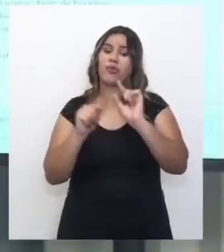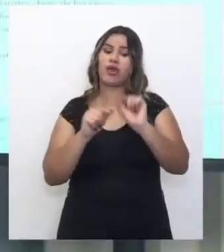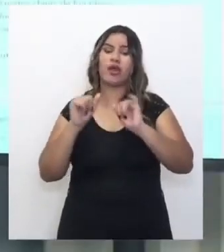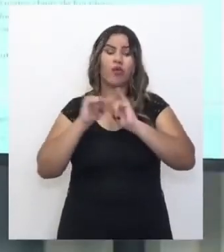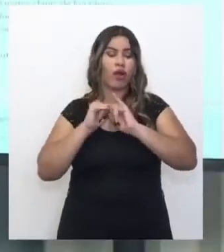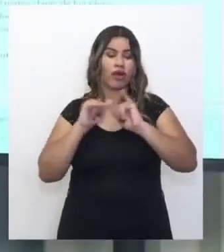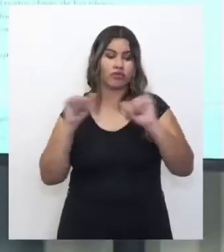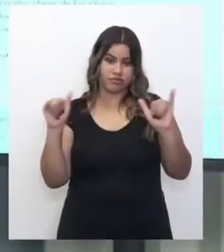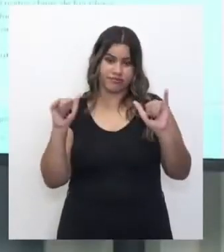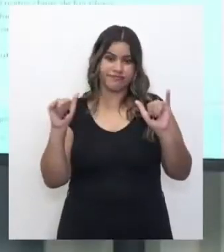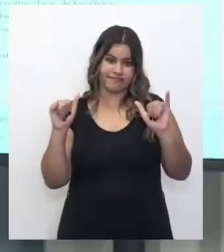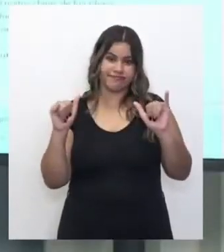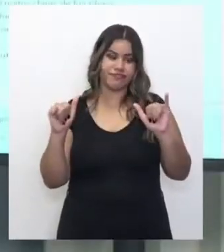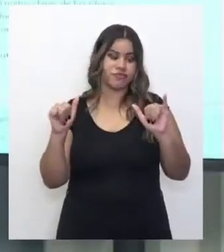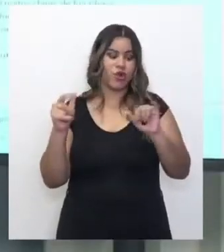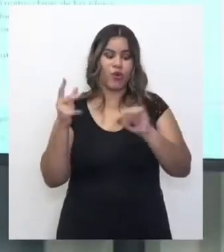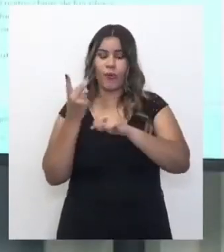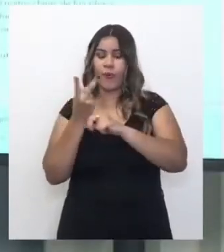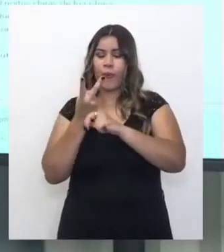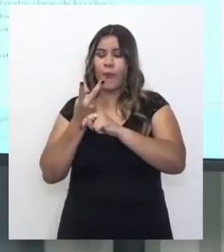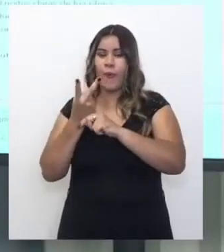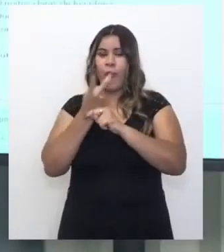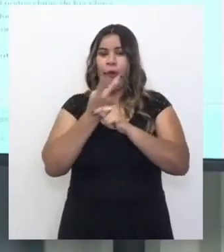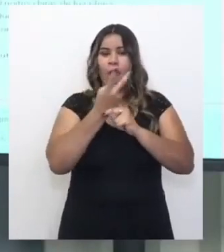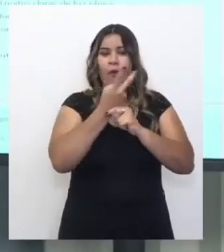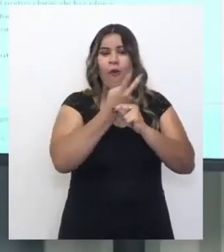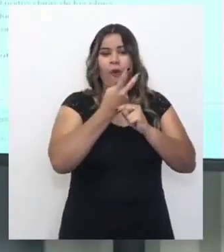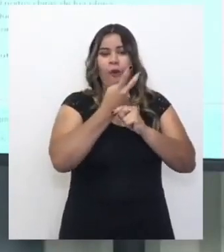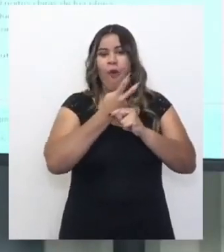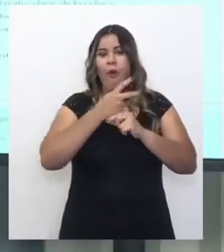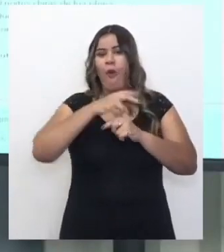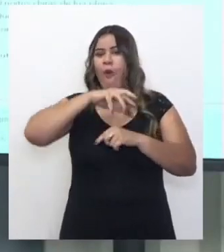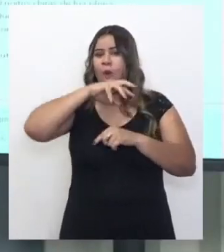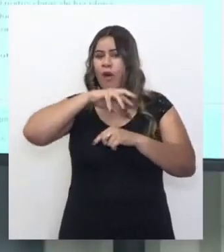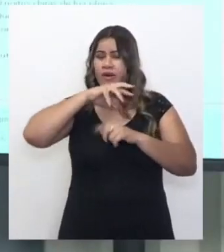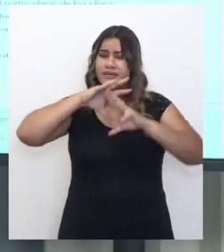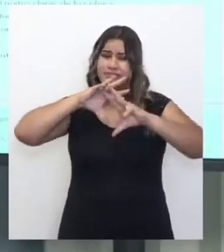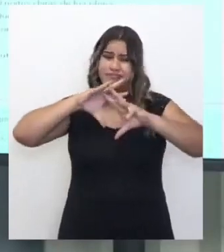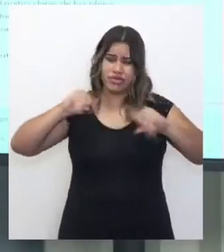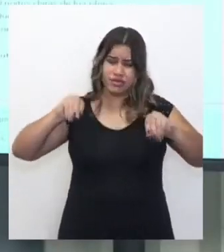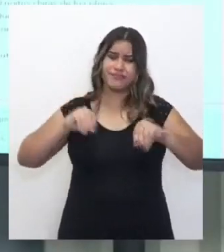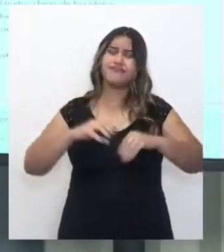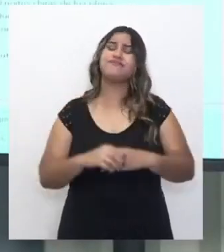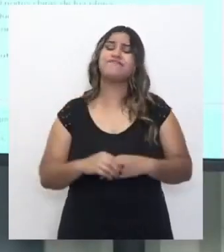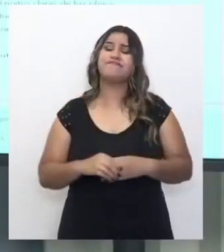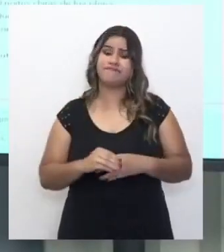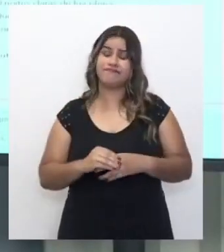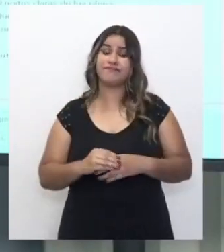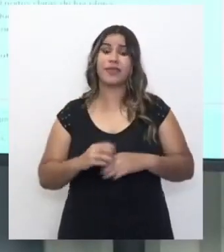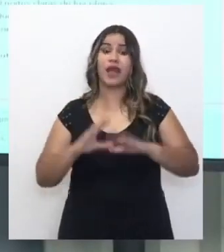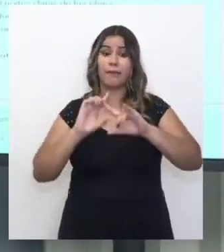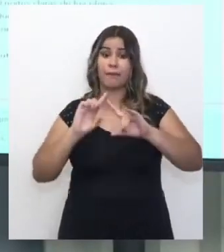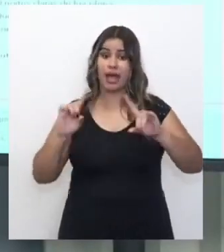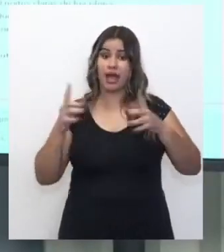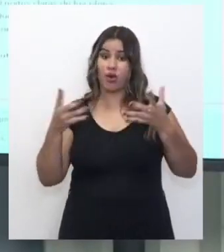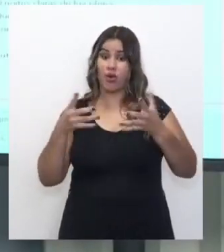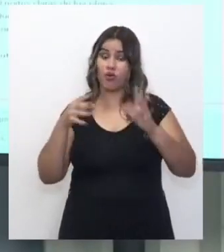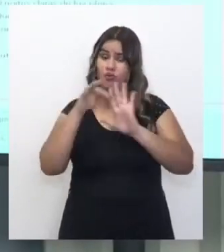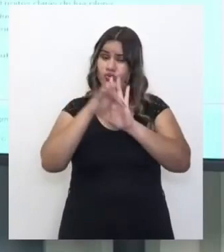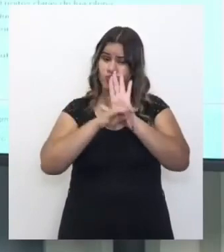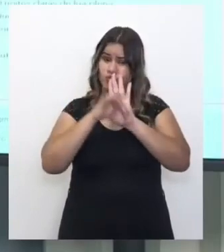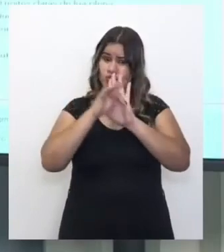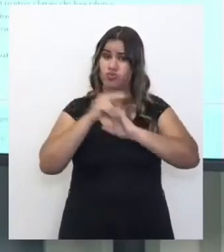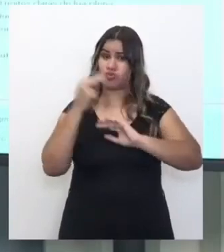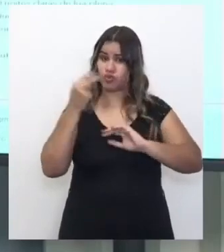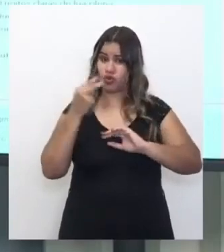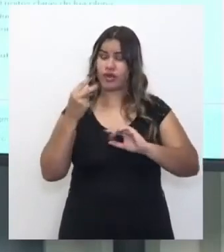anúncio, né? Procurando algum ser que desapareceu. Né? Nós vamos para o texto 2 agora, logo em seguida,